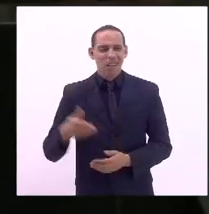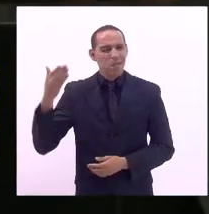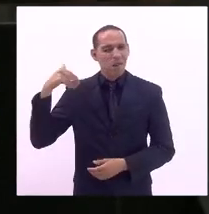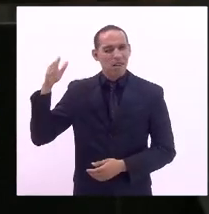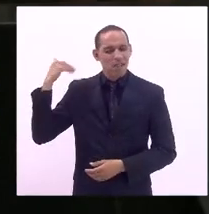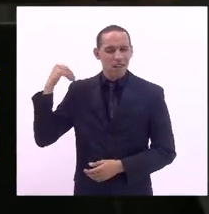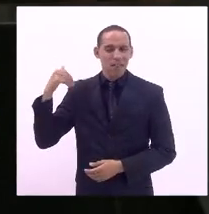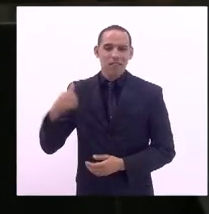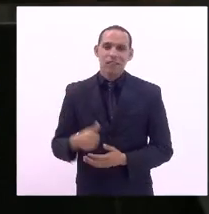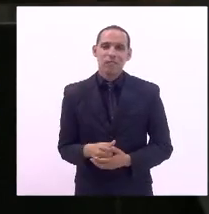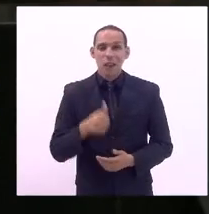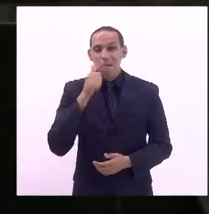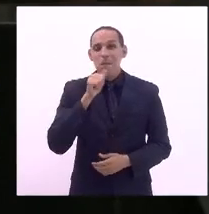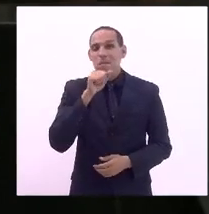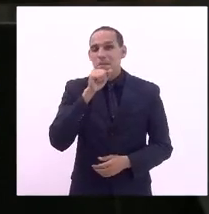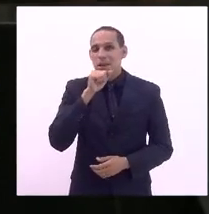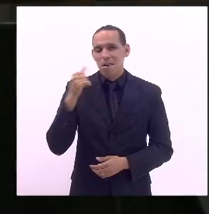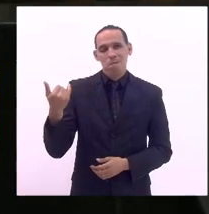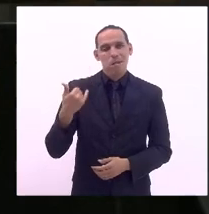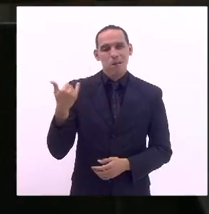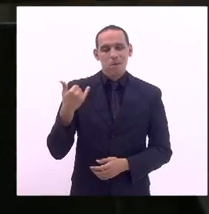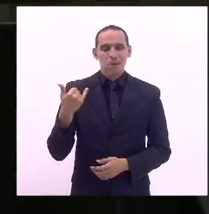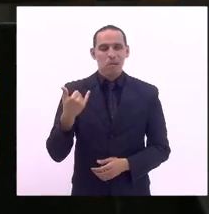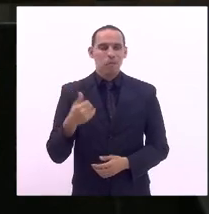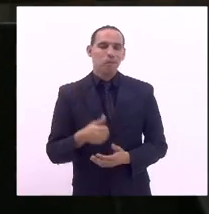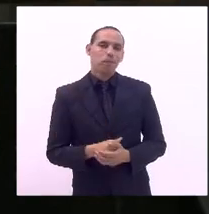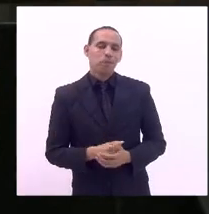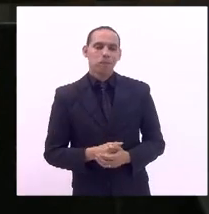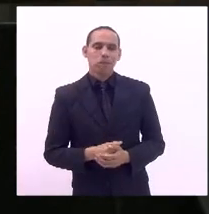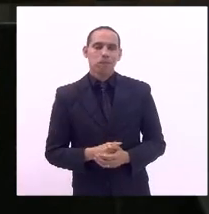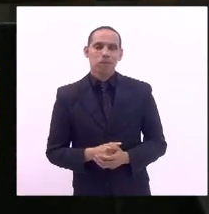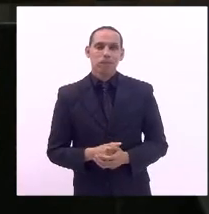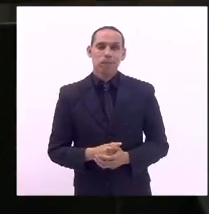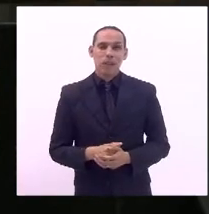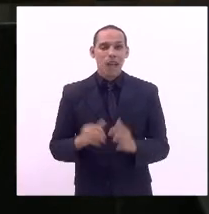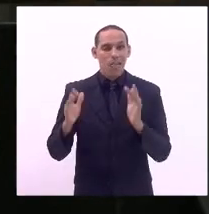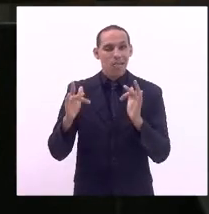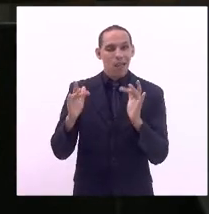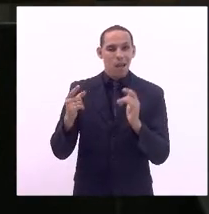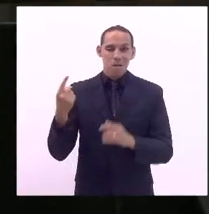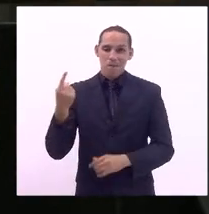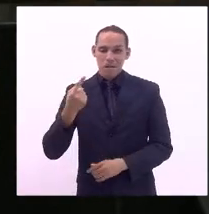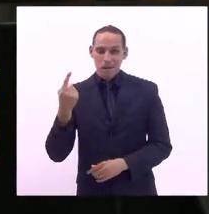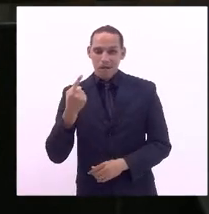Antigamente, a minha mãe um dia me contou o seguinte, que o primeiro namorado